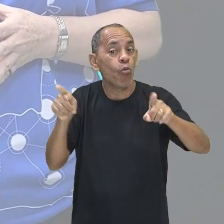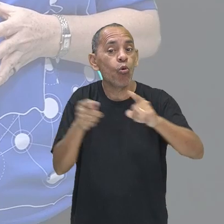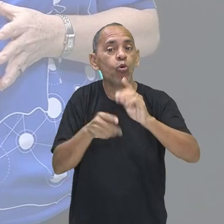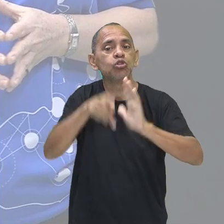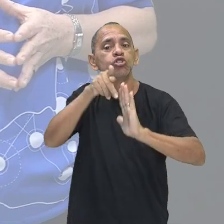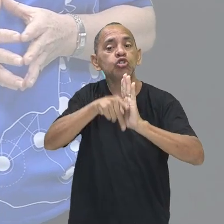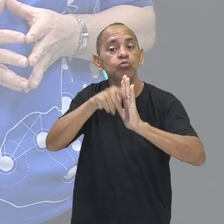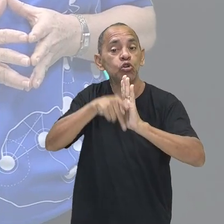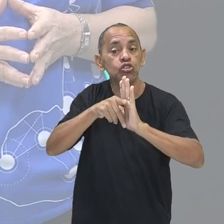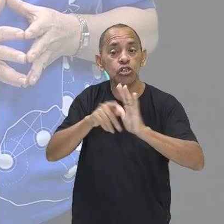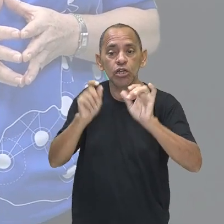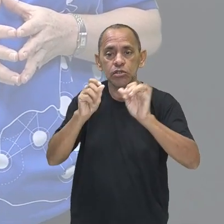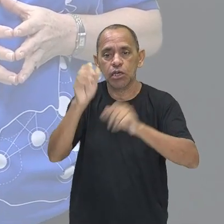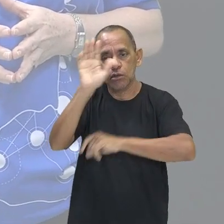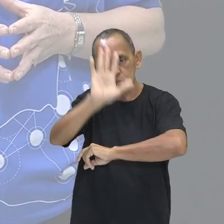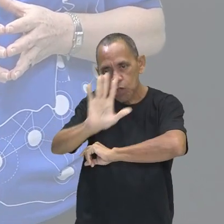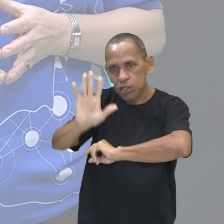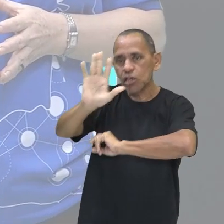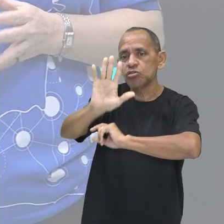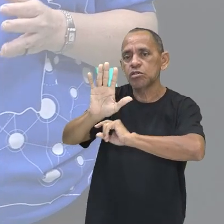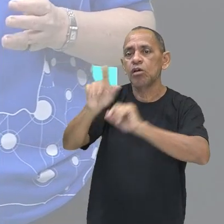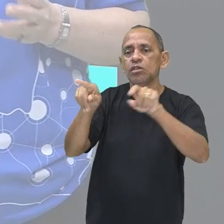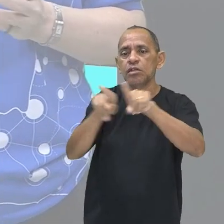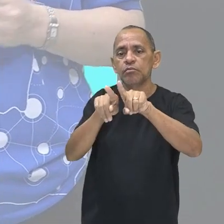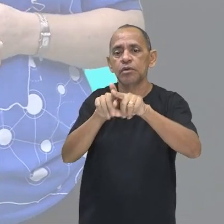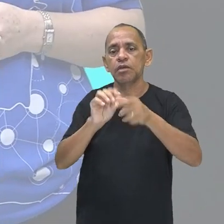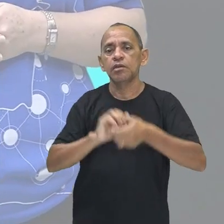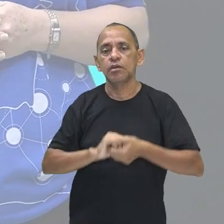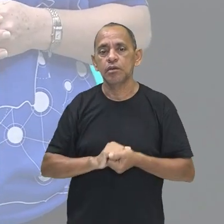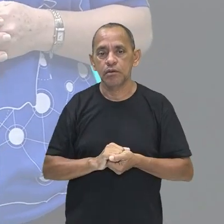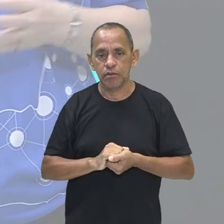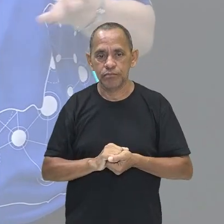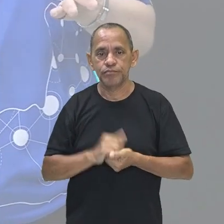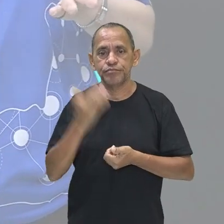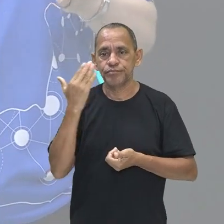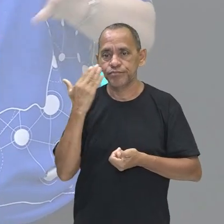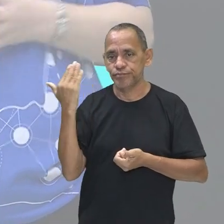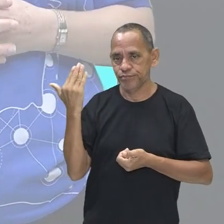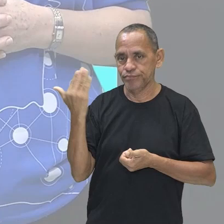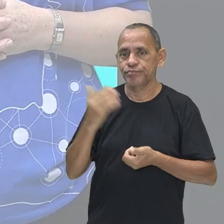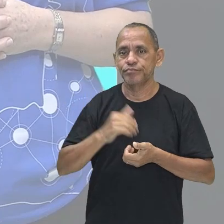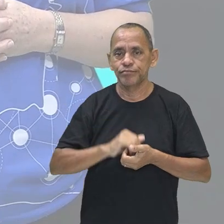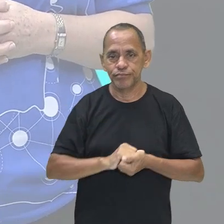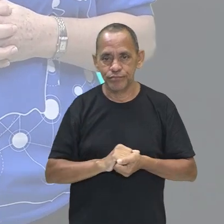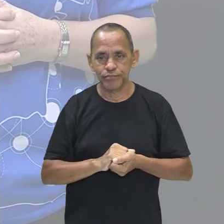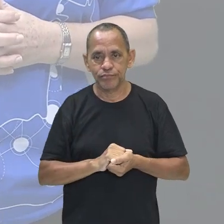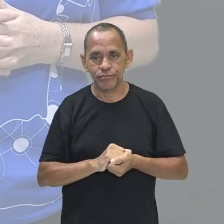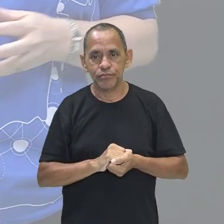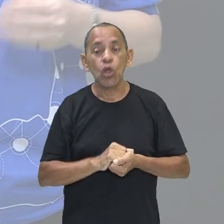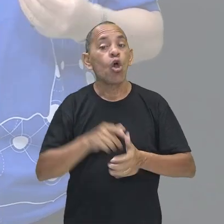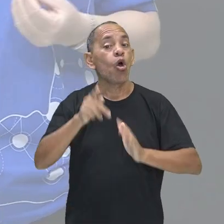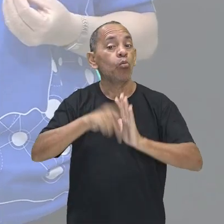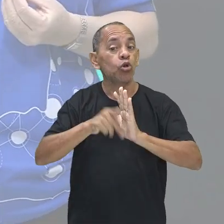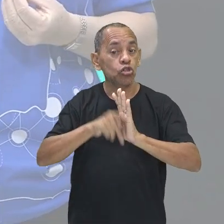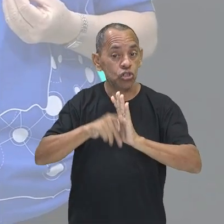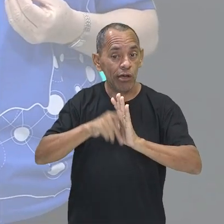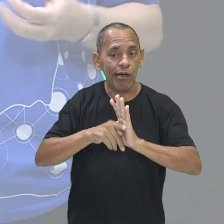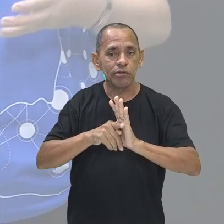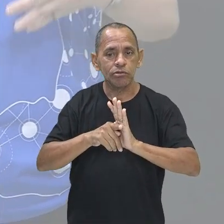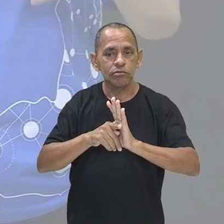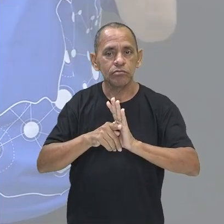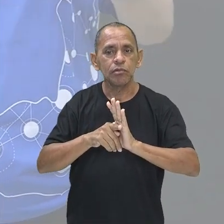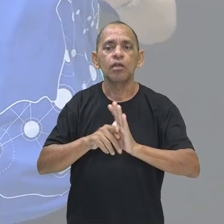projeto internacional, né, Grill for Rio. Então, do seu projeto internacional. Já